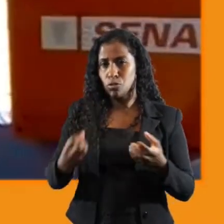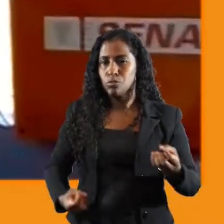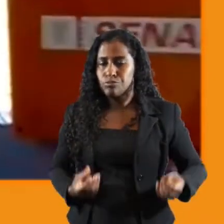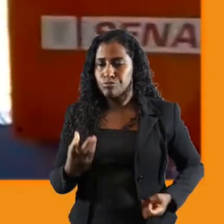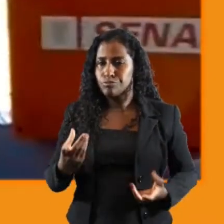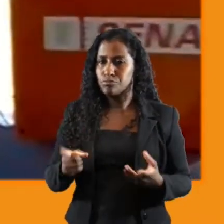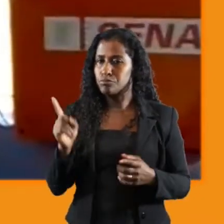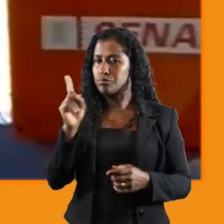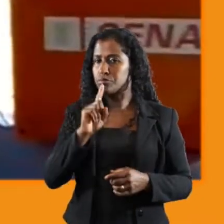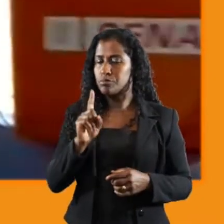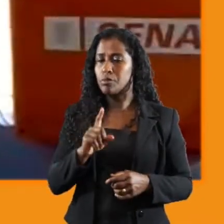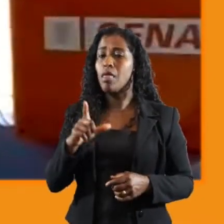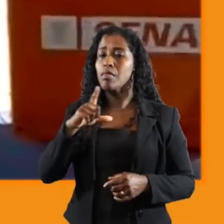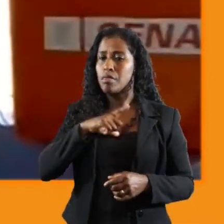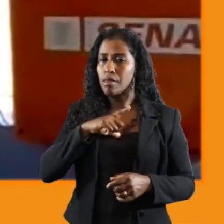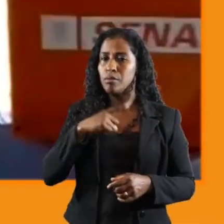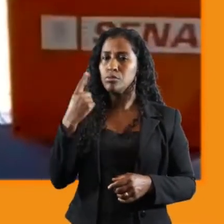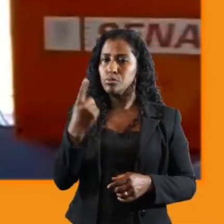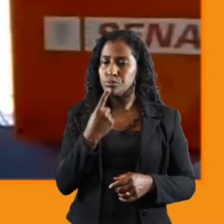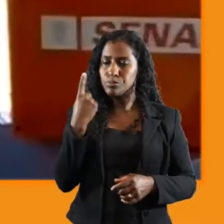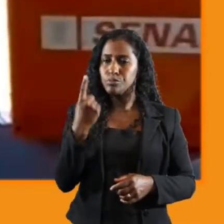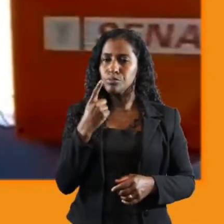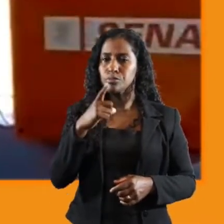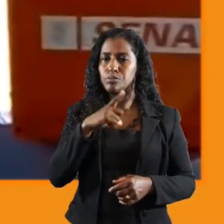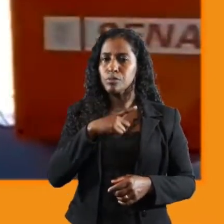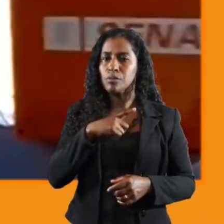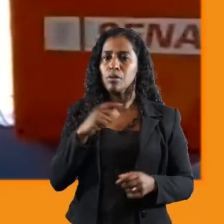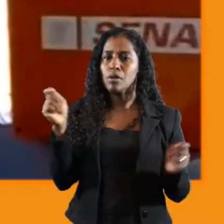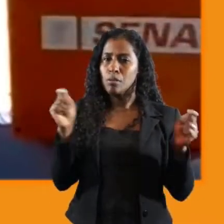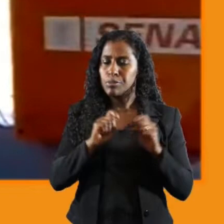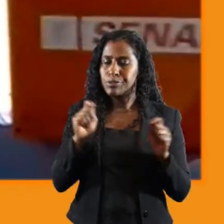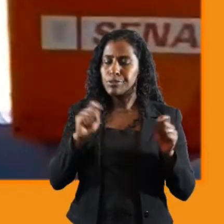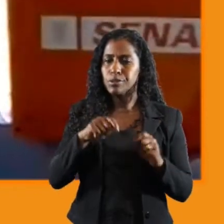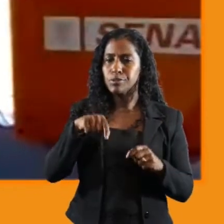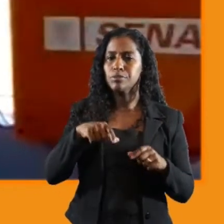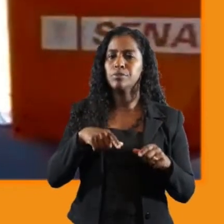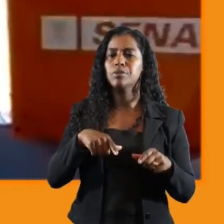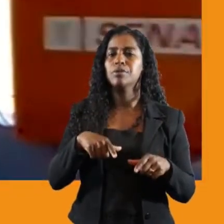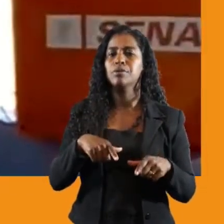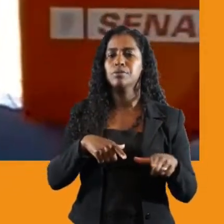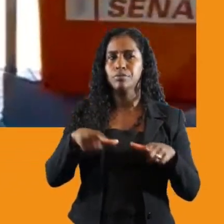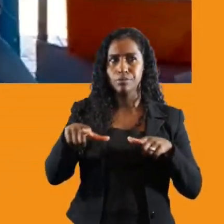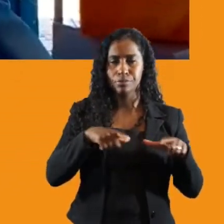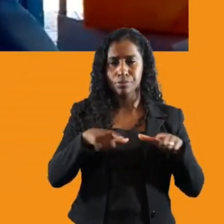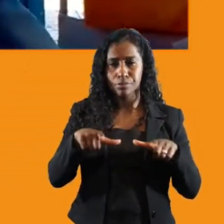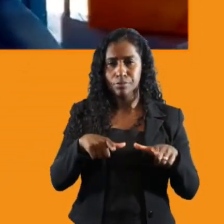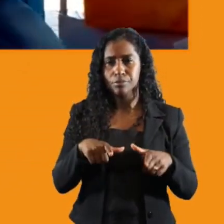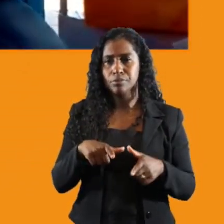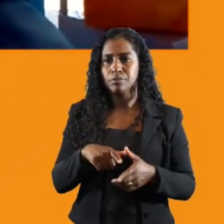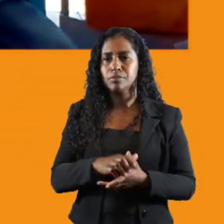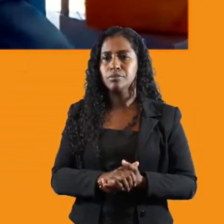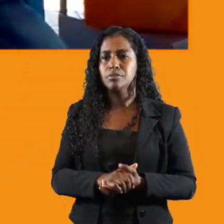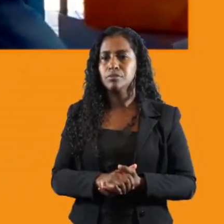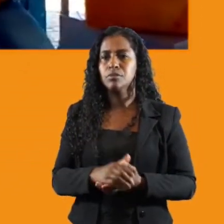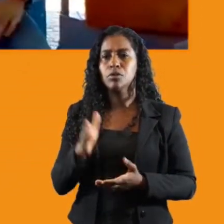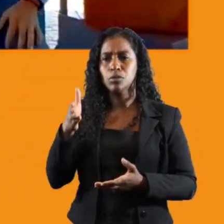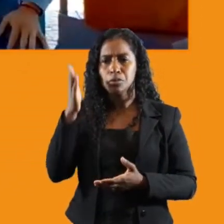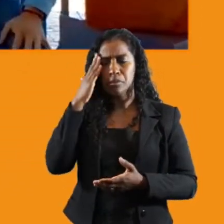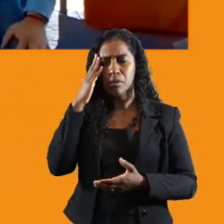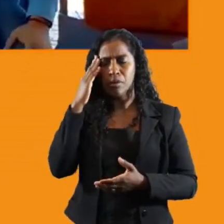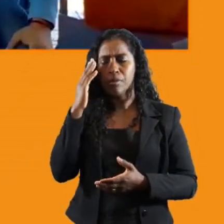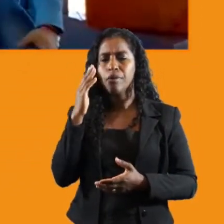esses sistemas autônomos que também têm espaço no mercado. Bom, até aqui está tranquilo, Potter? Conseguiu entender as